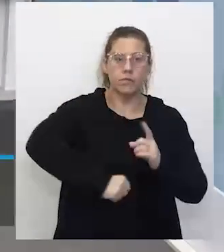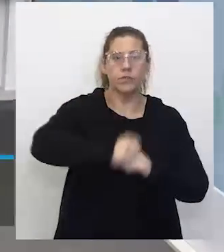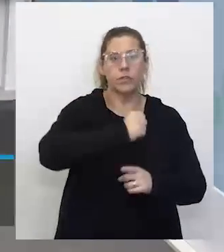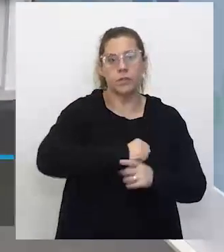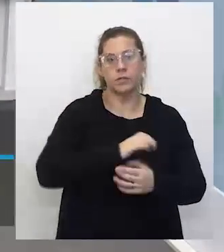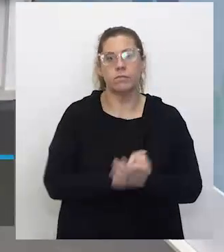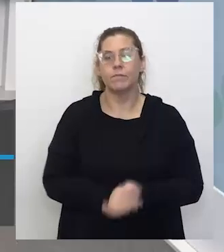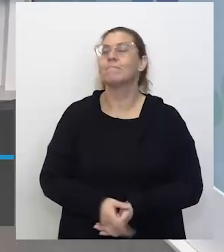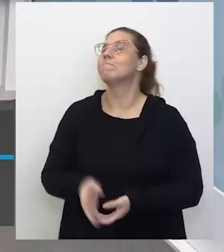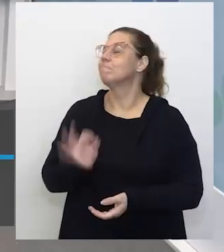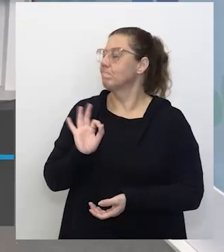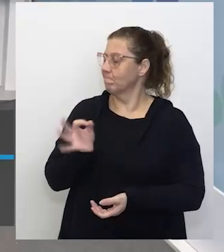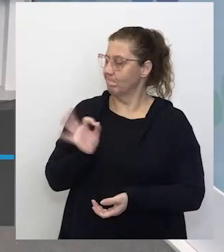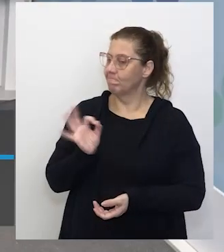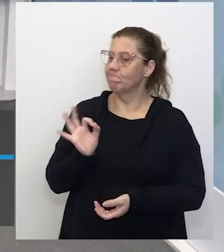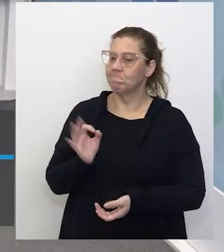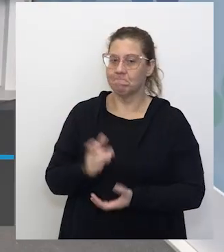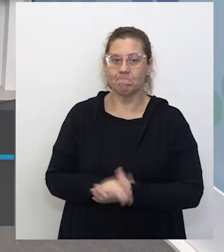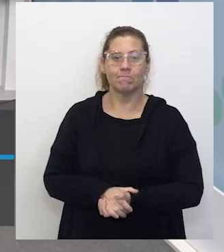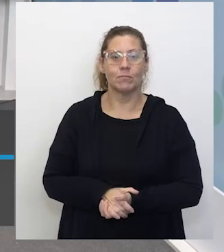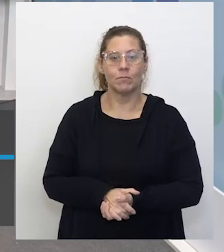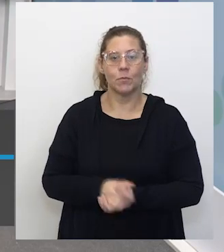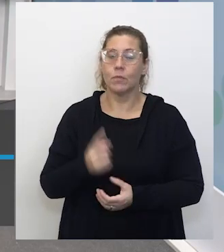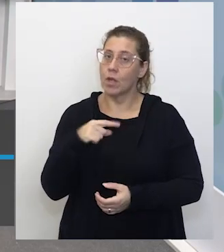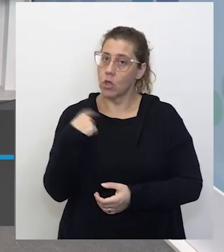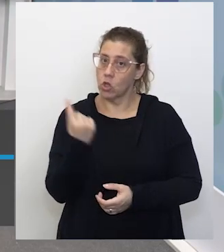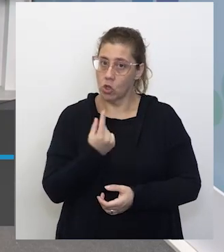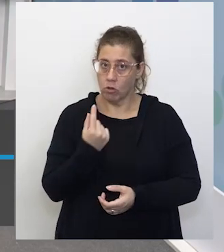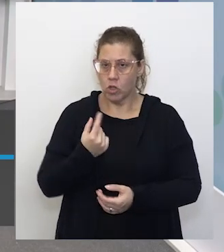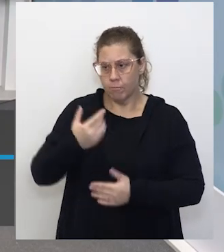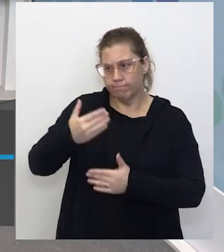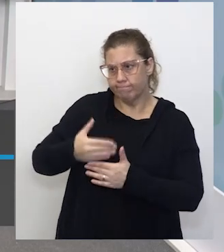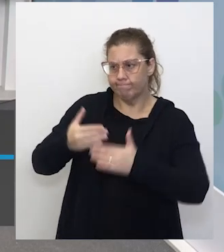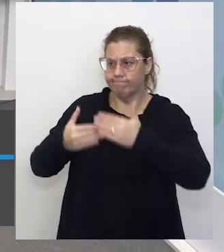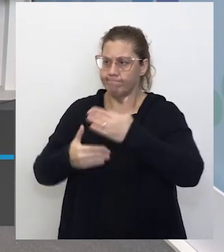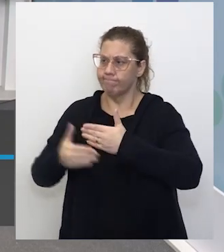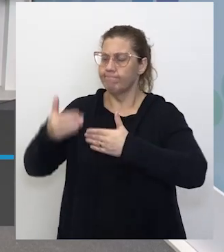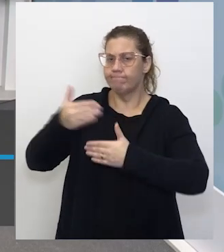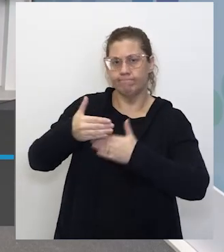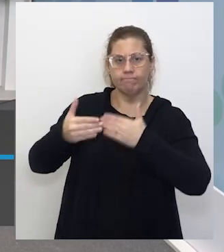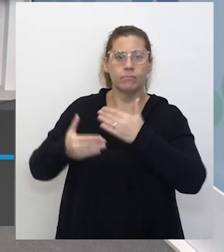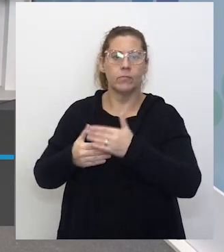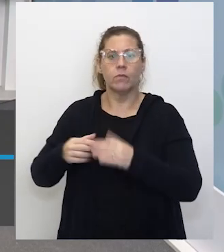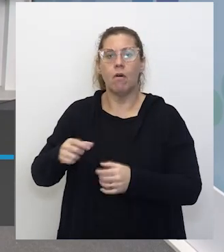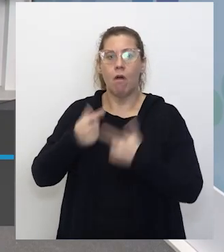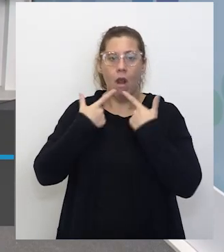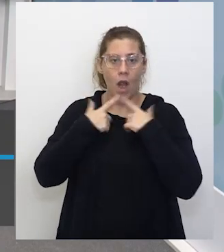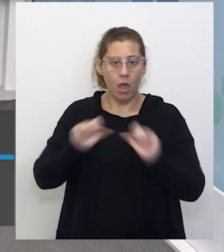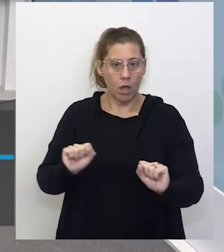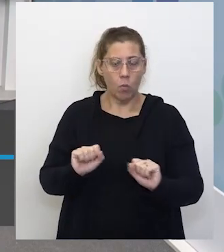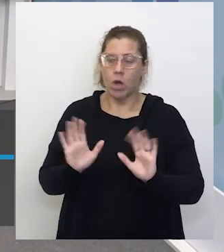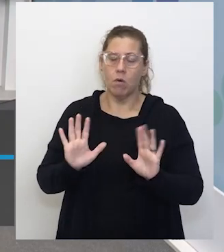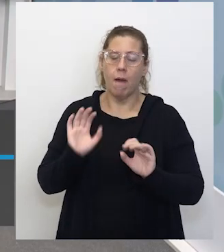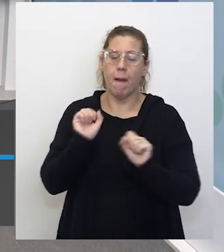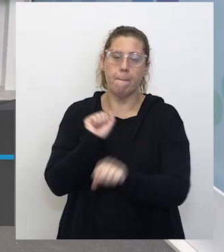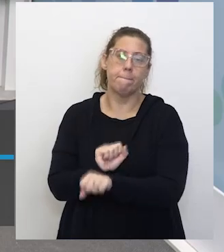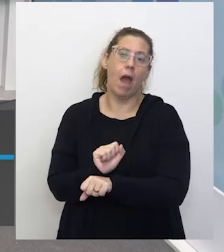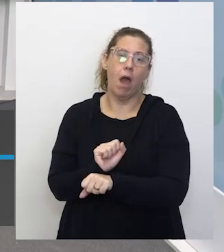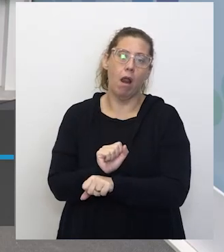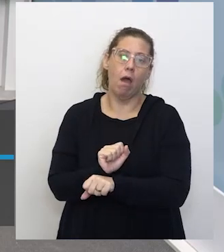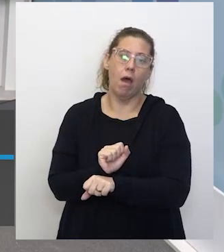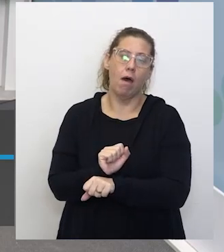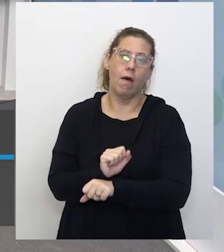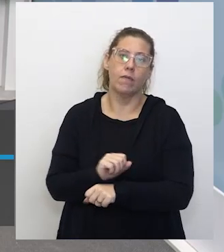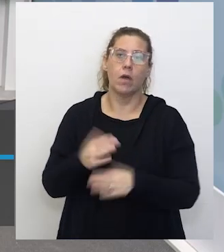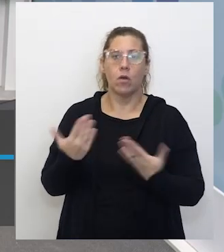isso. Exatamente, professora. Nós estamos construindo essa dimensão de que a linguagem não é estática, do jeito que